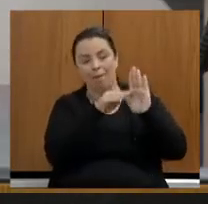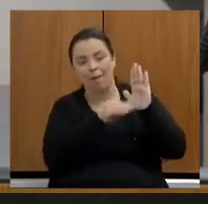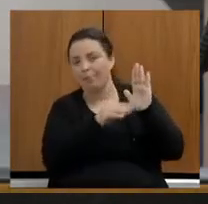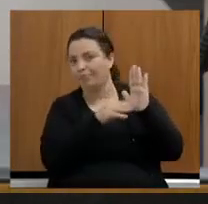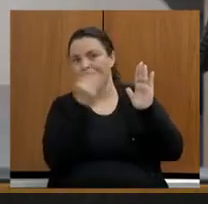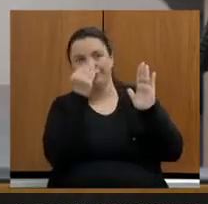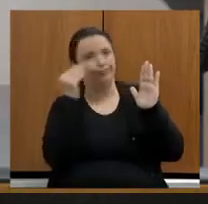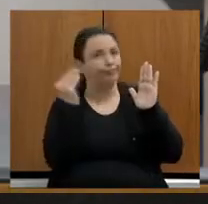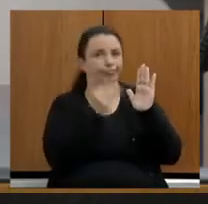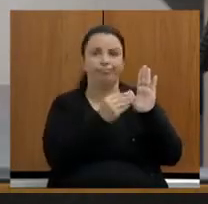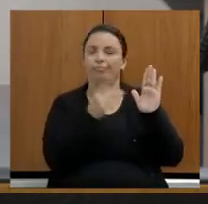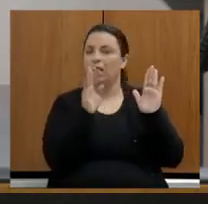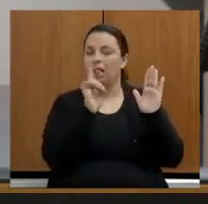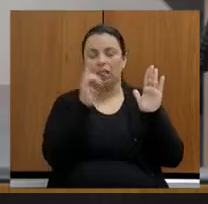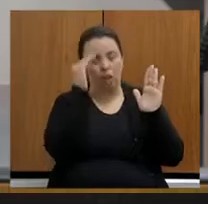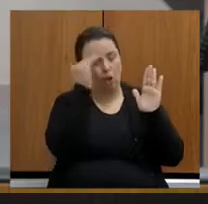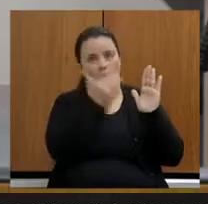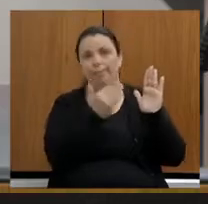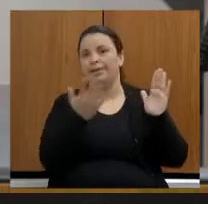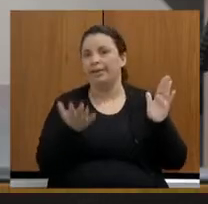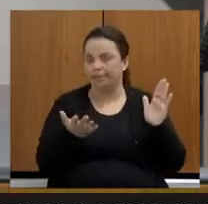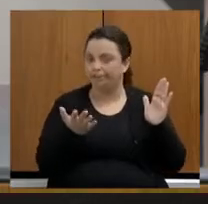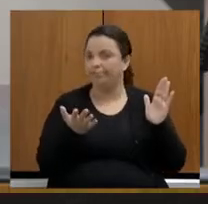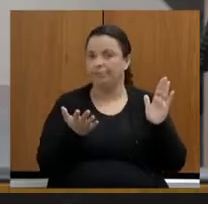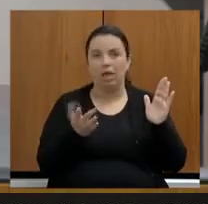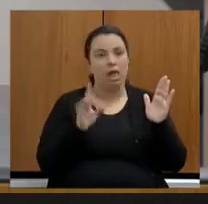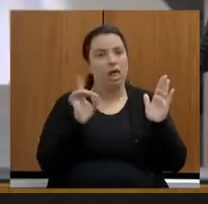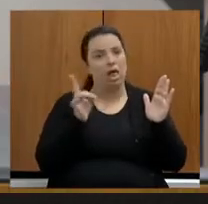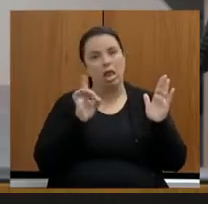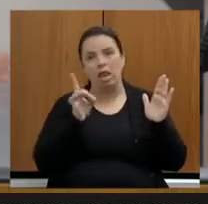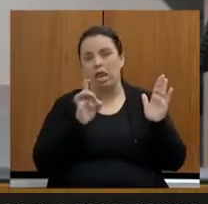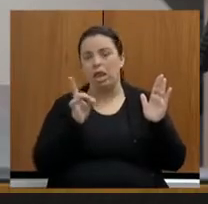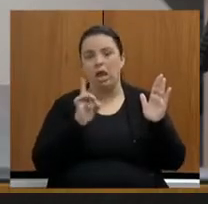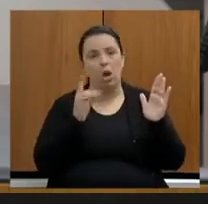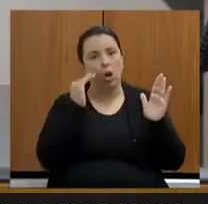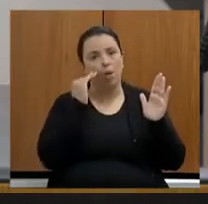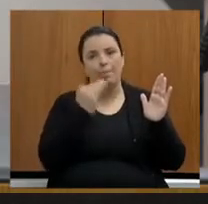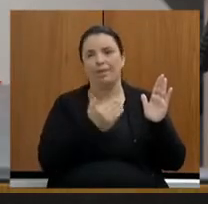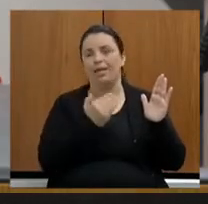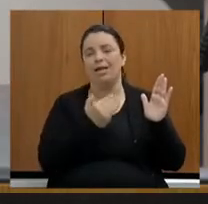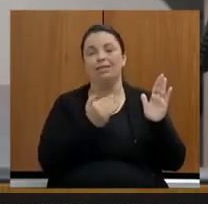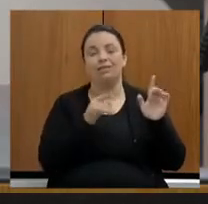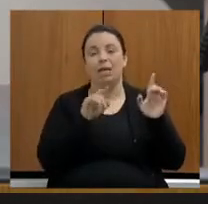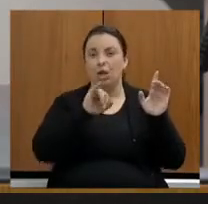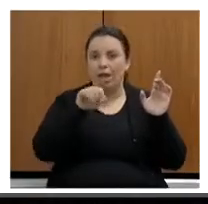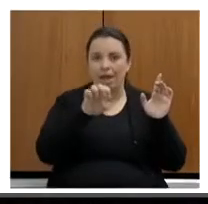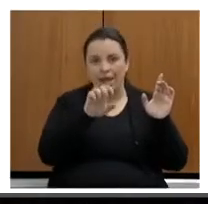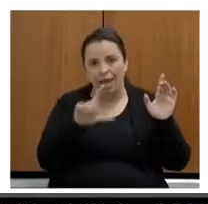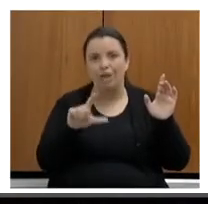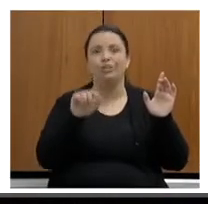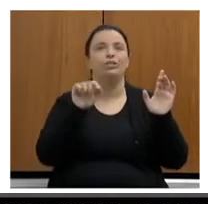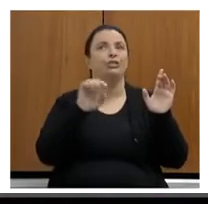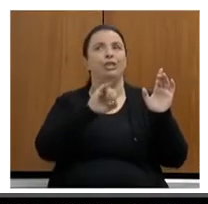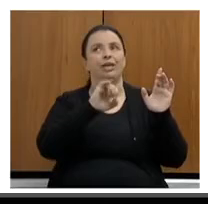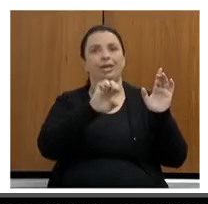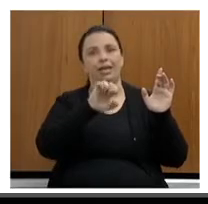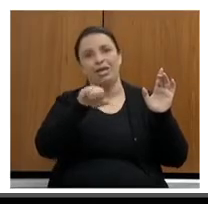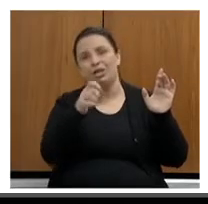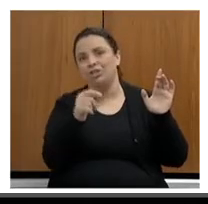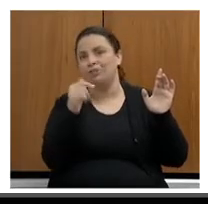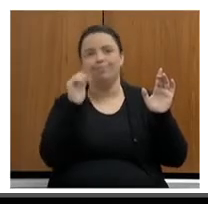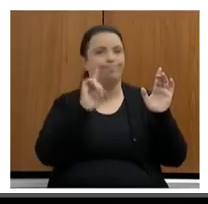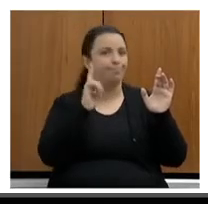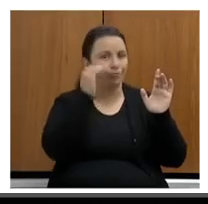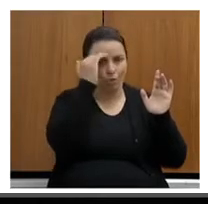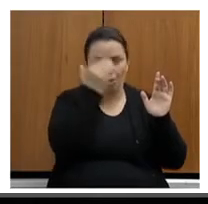como também pode passar para o próximo não atende as metas para a educação de jovens e adultos como também pode